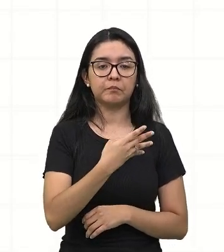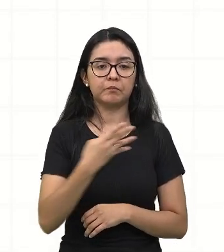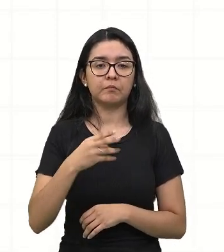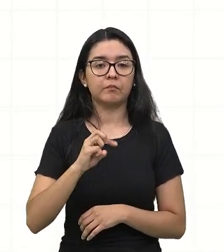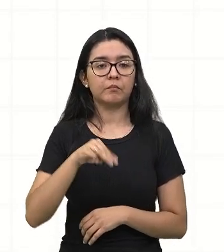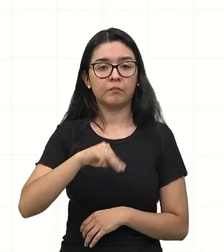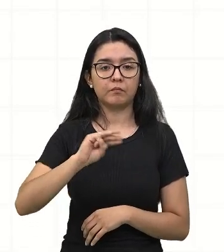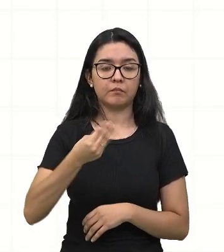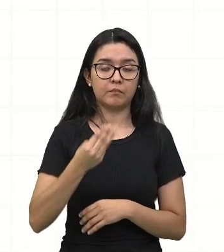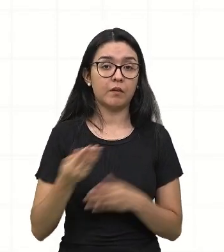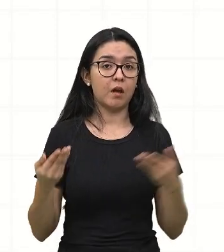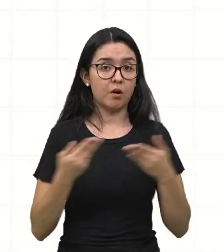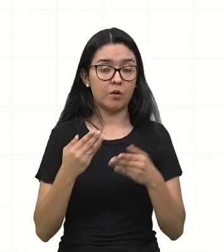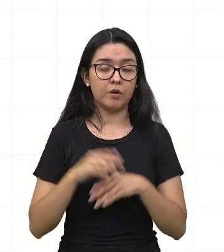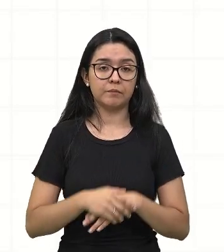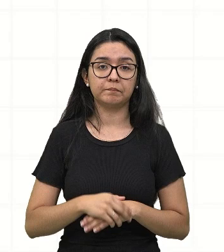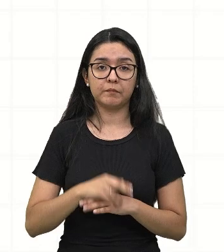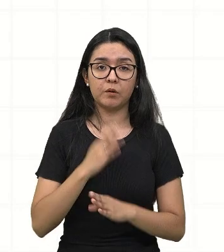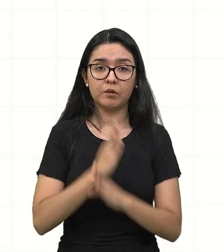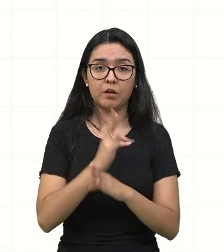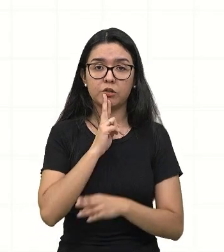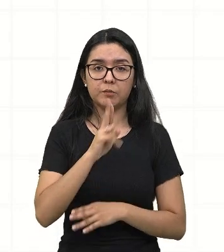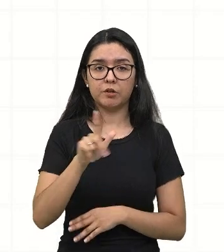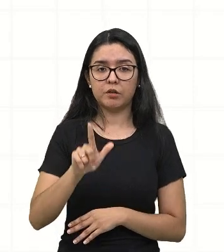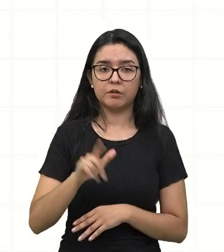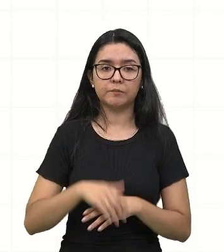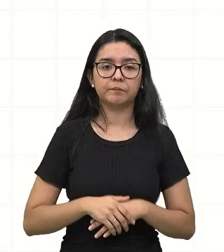resposta em litro, nós vamos fazer o seguinte, ó,